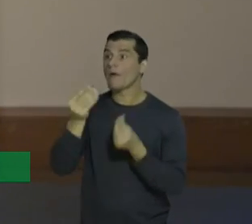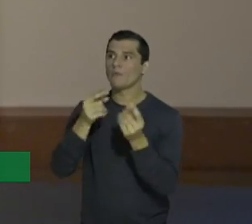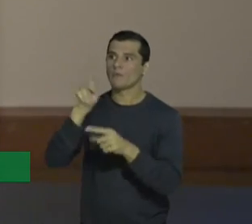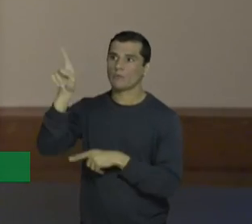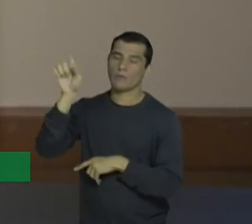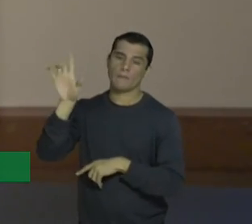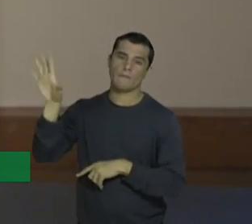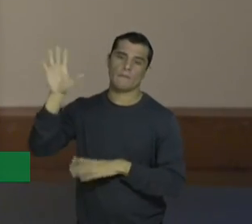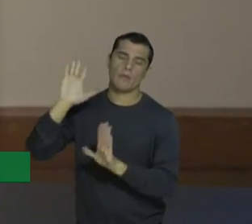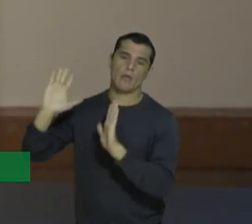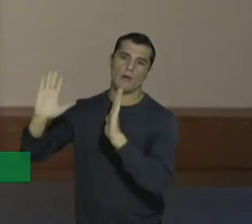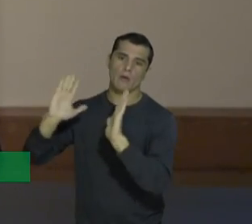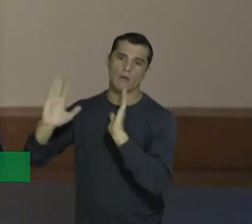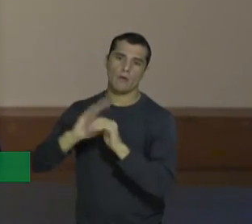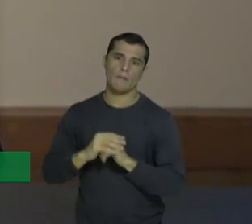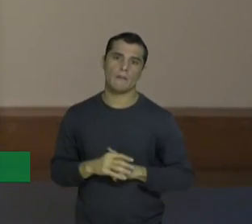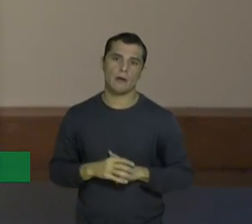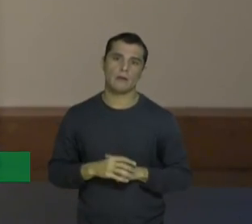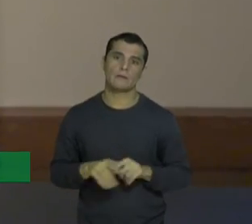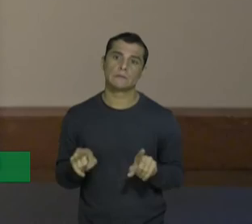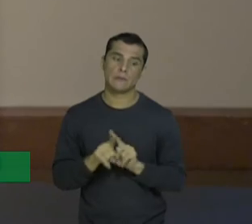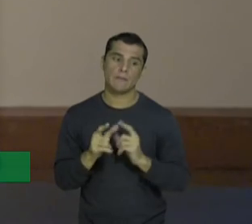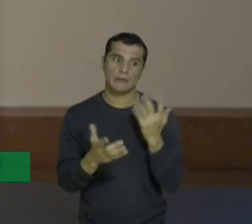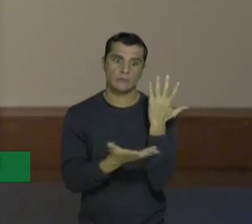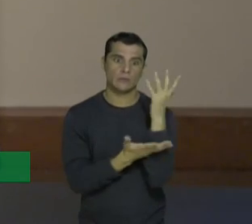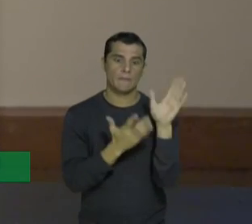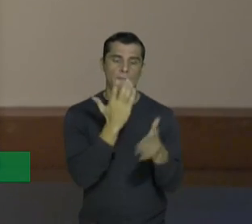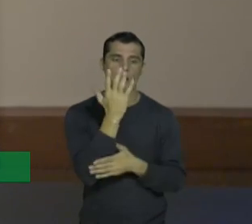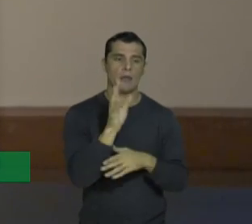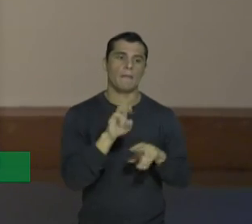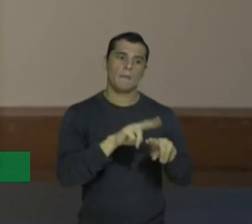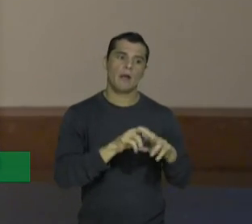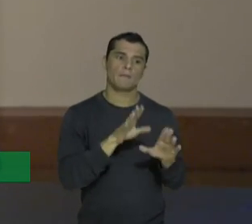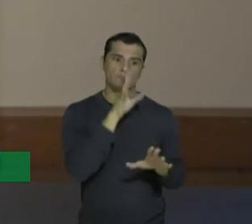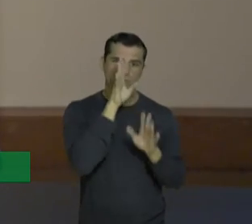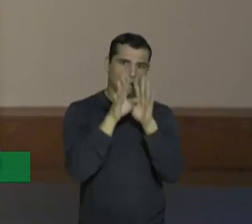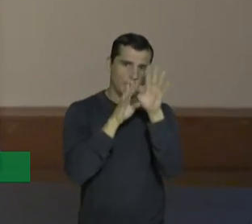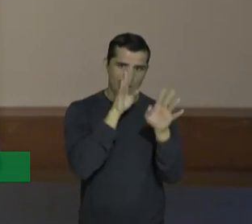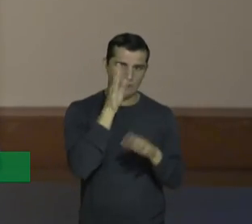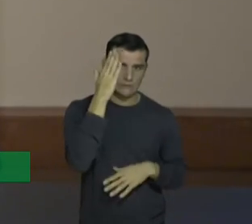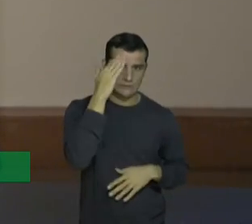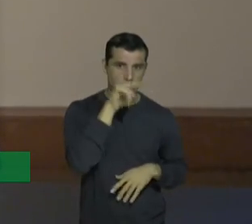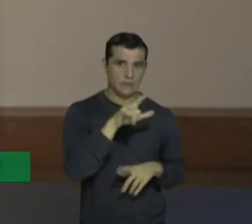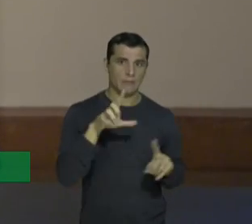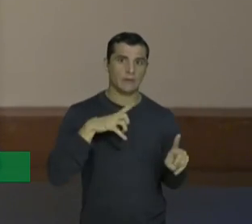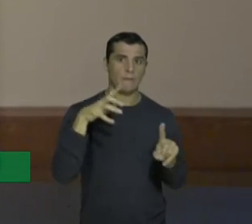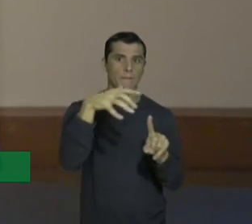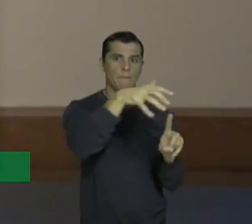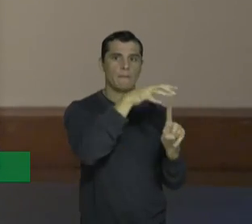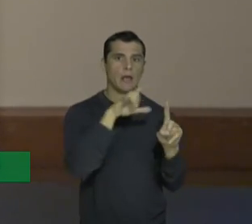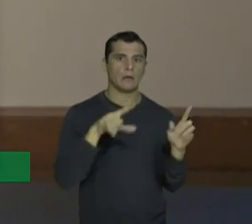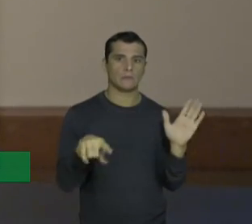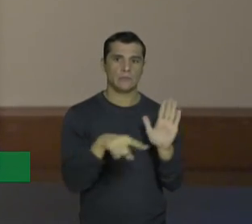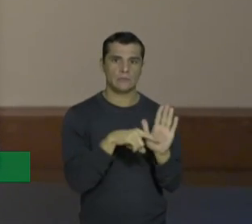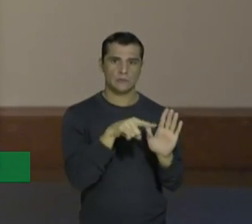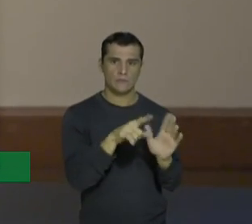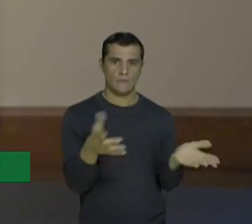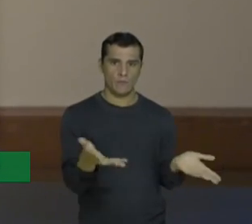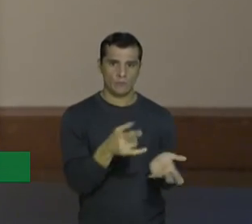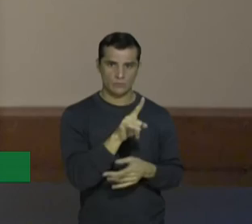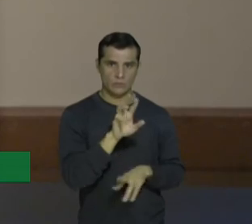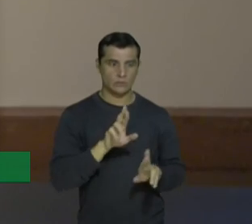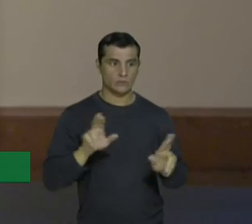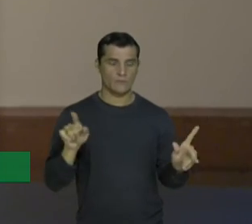uma coisa né e fazer desmatamento eh sabendo plenamente dos impactos negativos que isso tem hoje é uma coisa